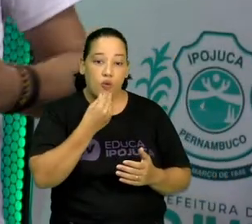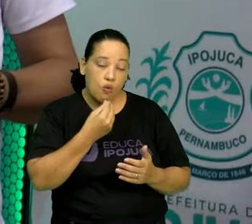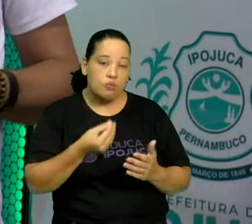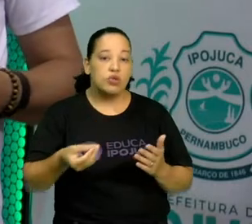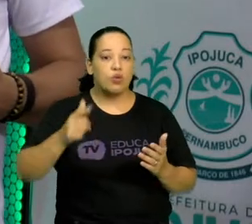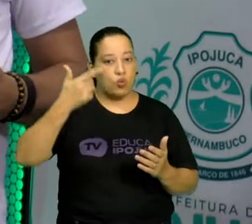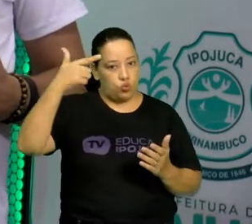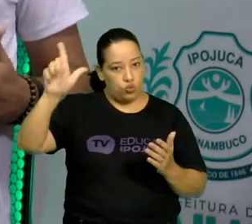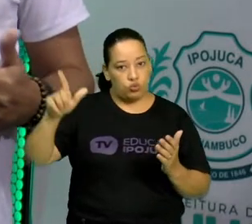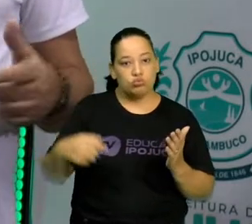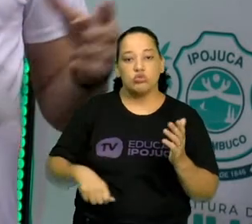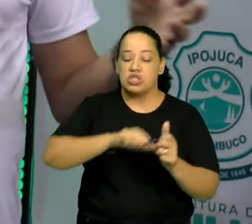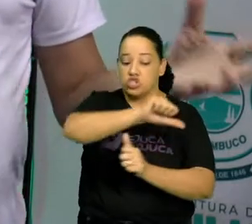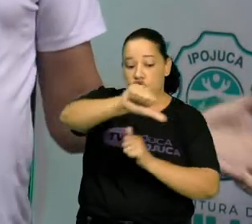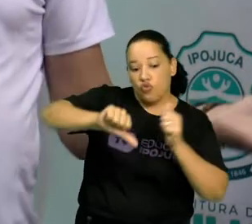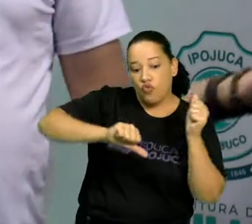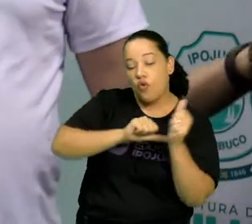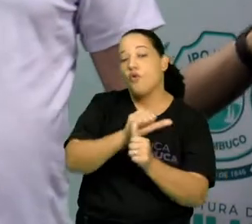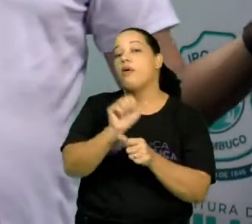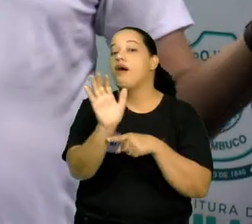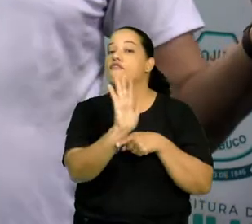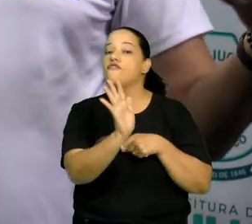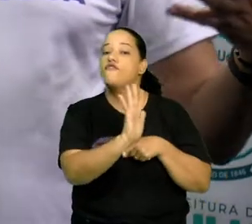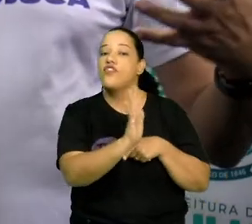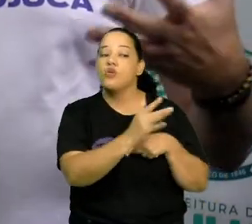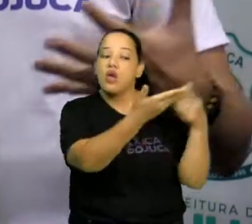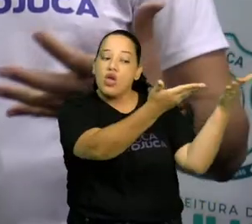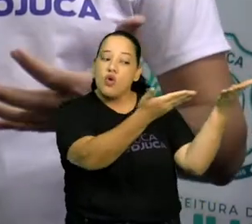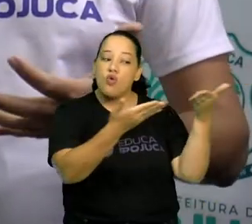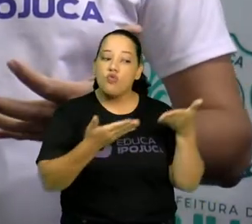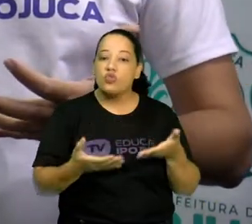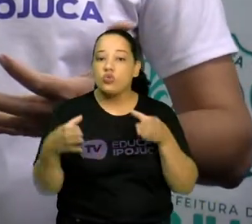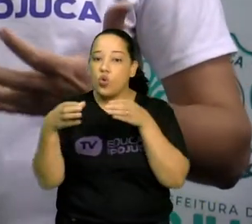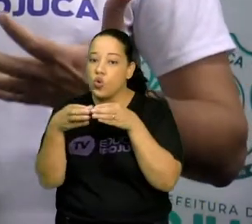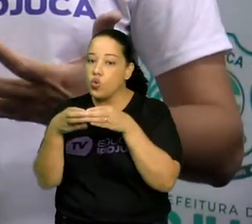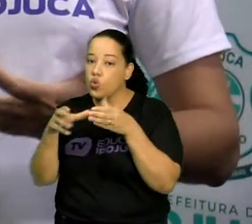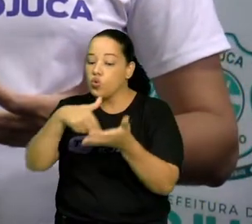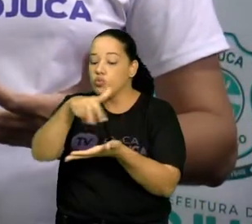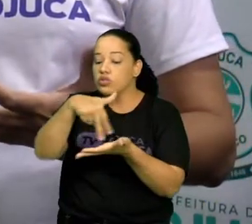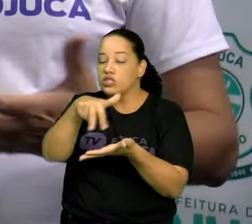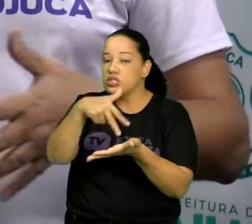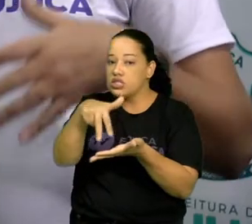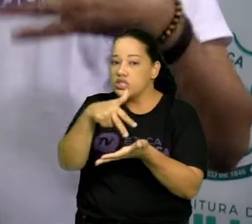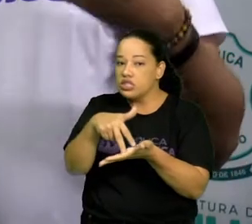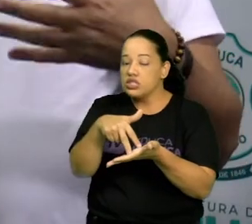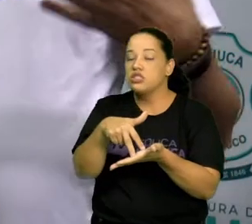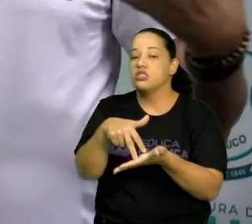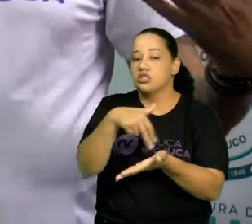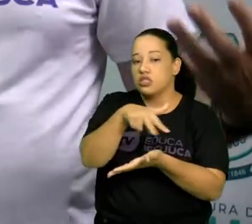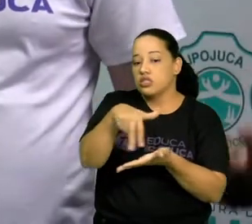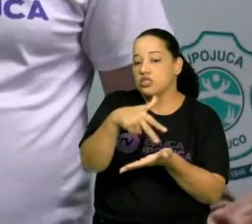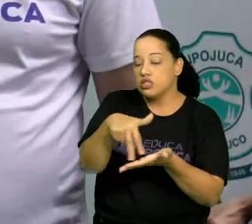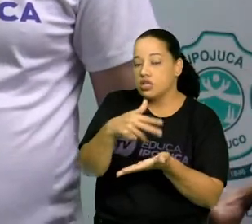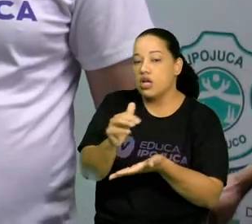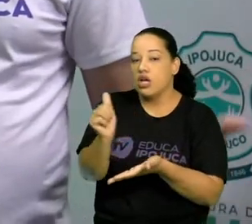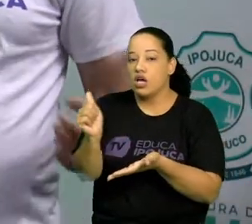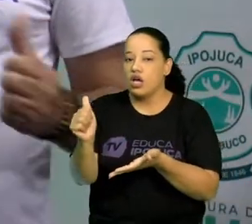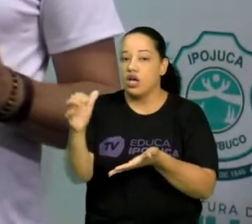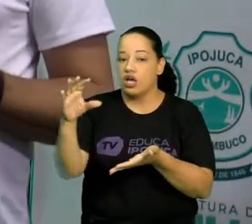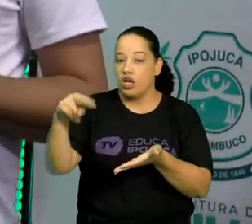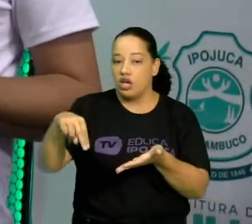transformou num filme. Convidou a companhia de dança flamenca Antônio